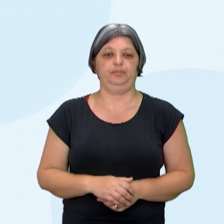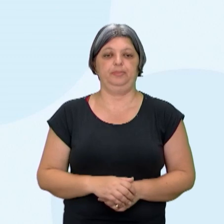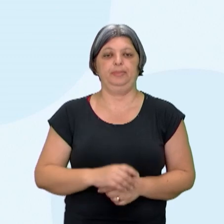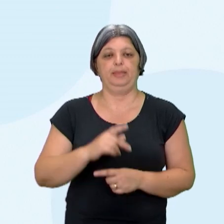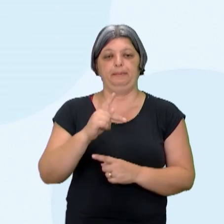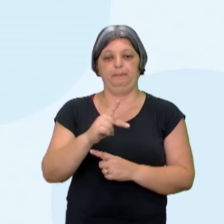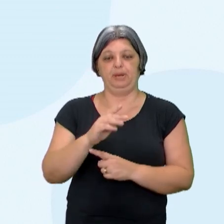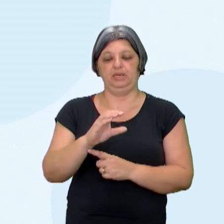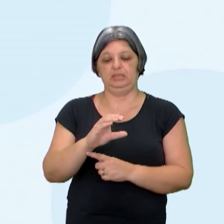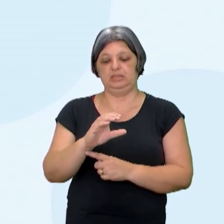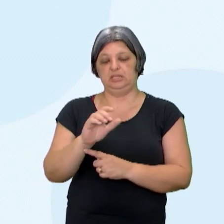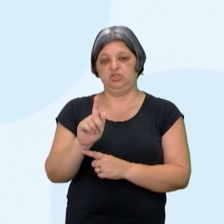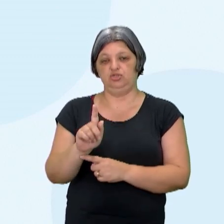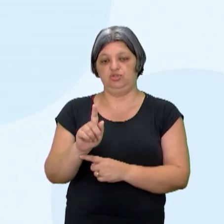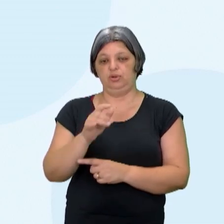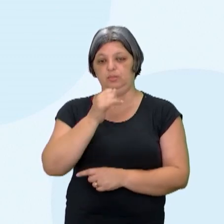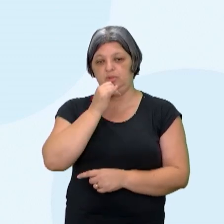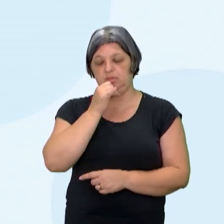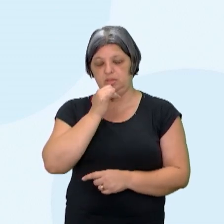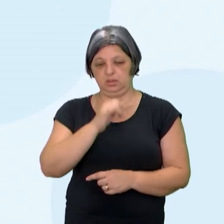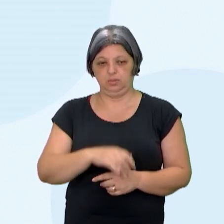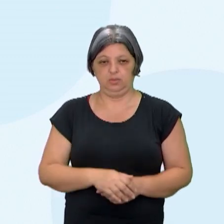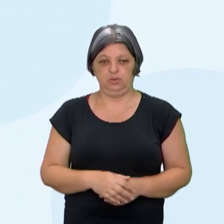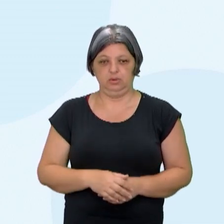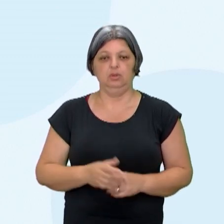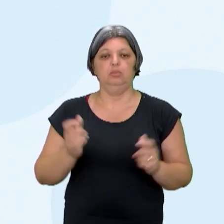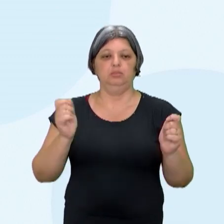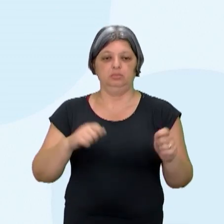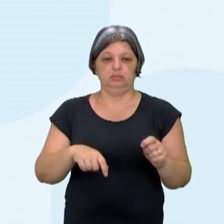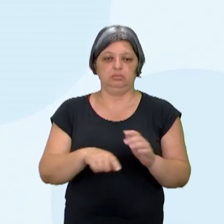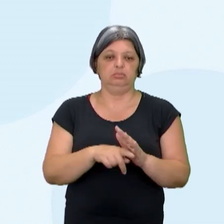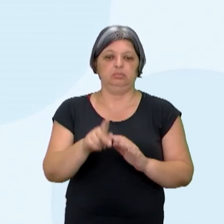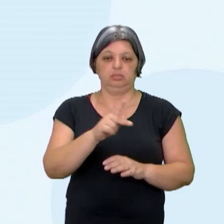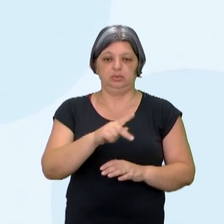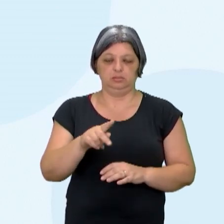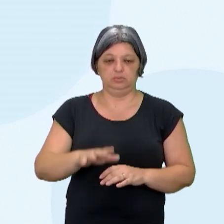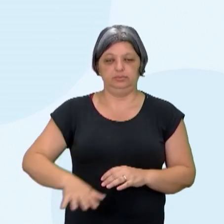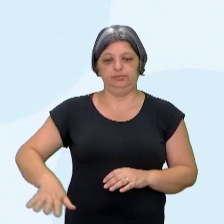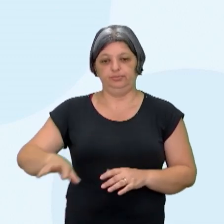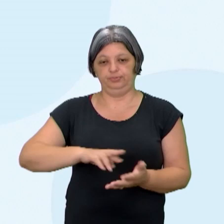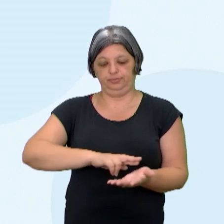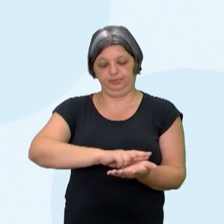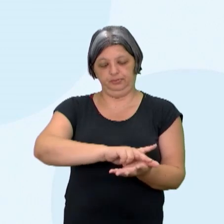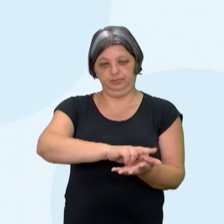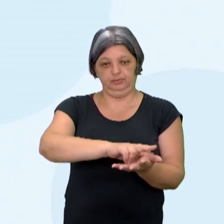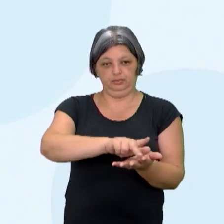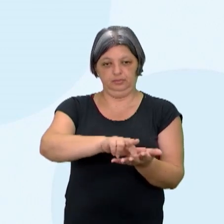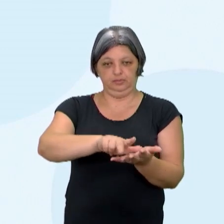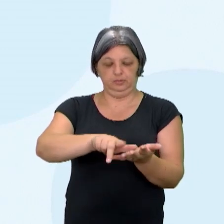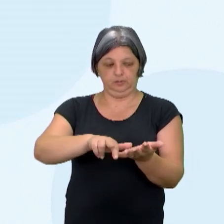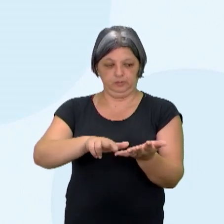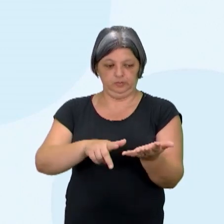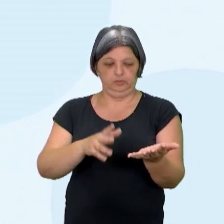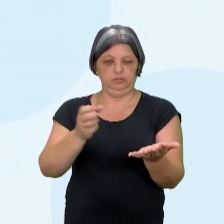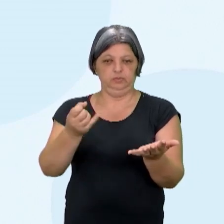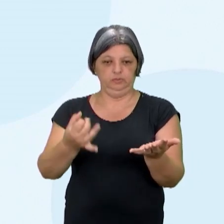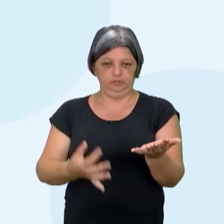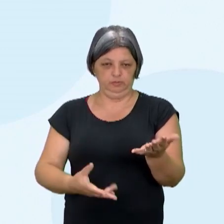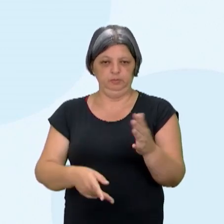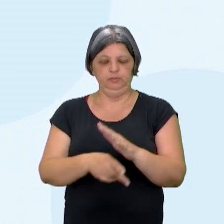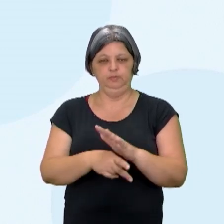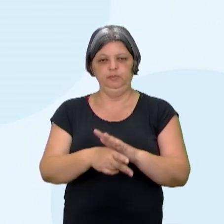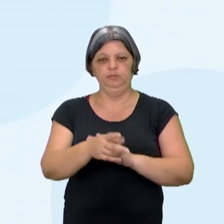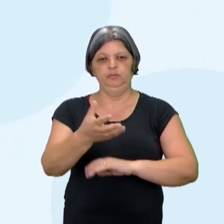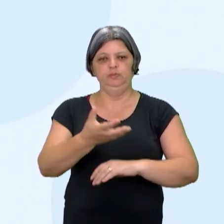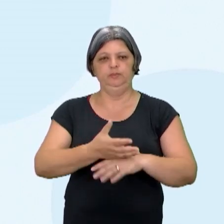pode trabalhar, ele vai alinhar verticalmente com os professores da parte diversificada. Isso que eu falei para vocês, das eletivas,